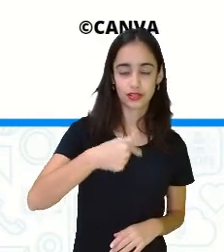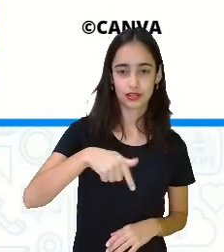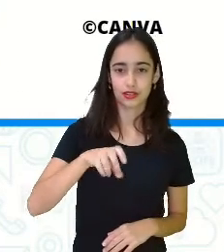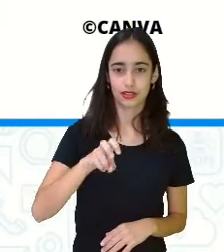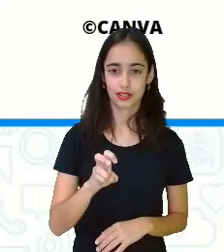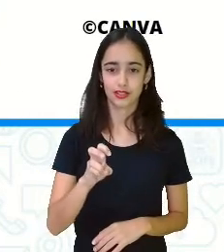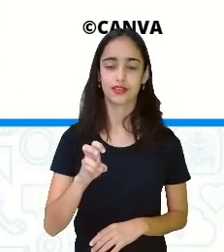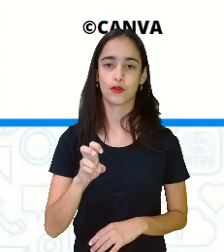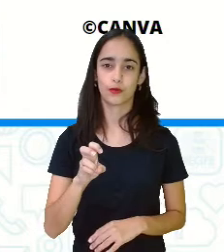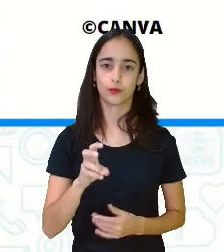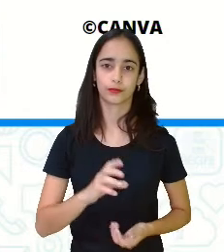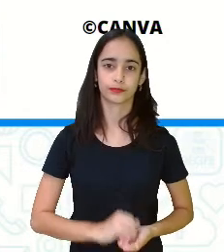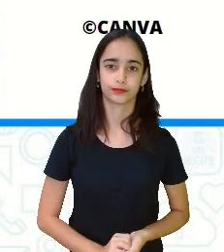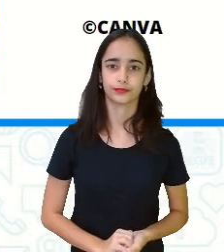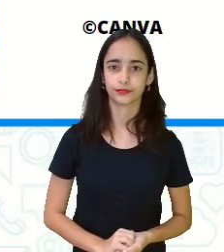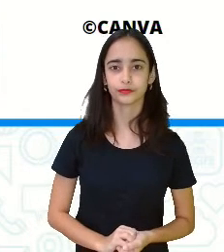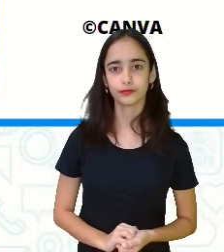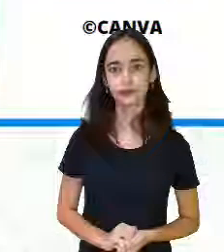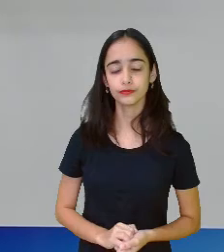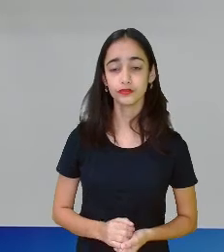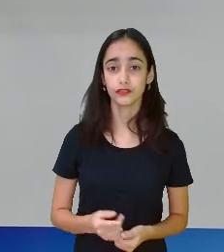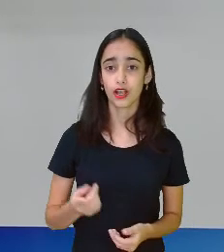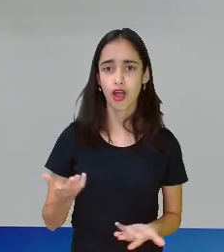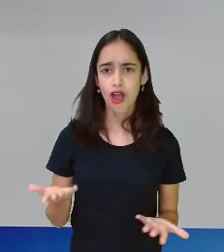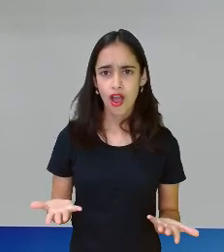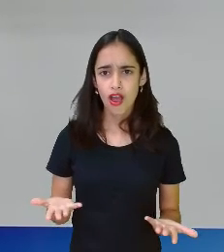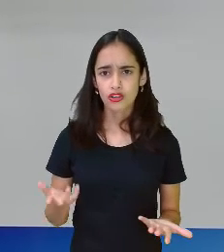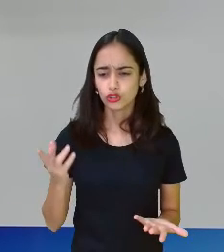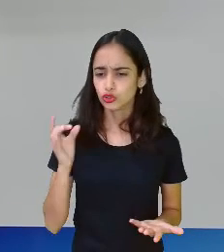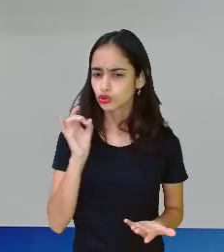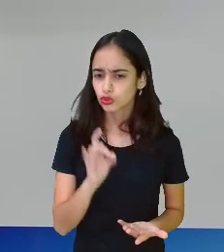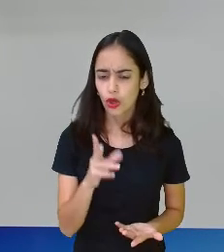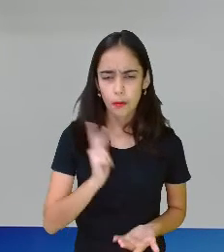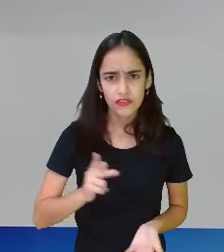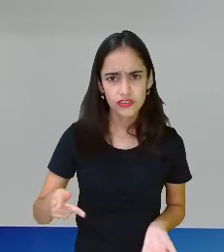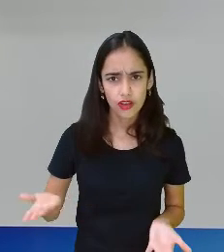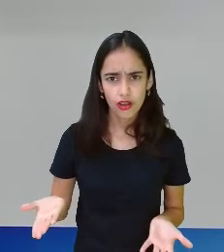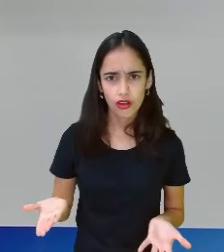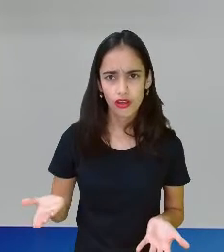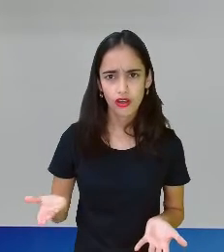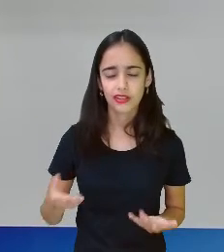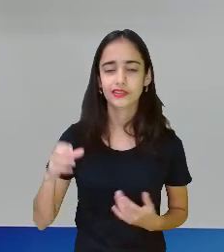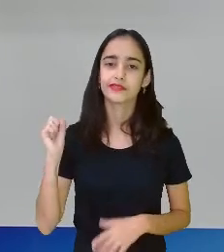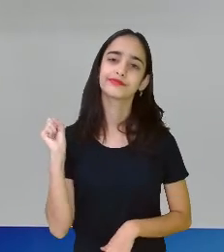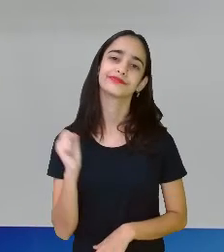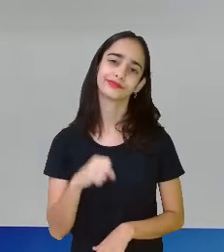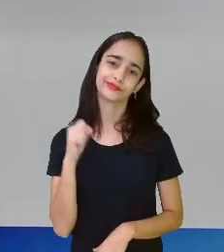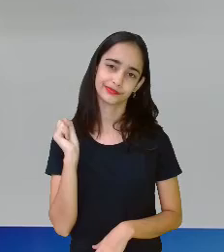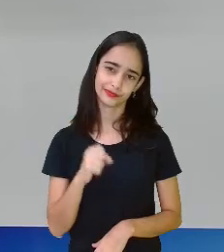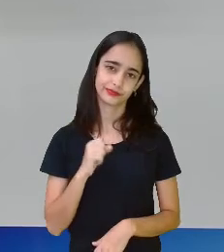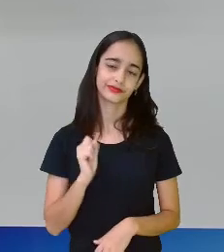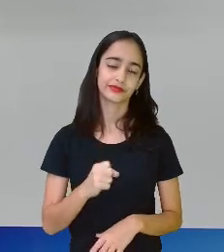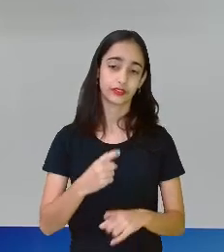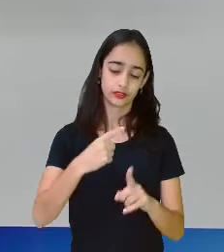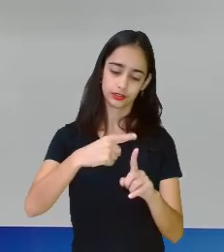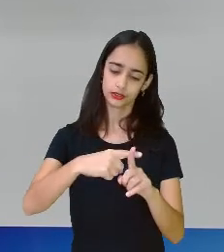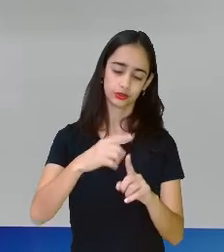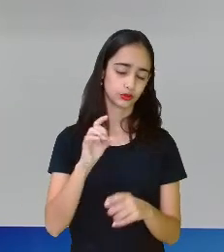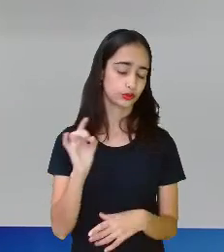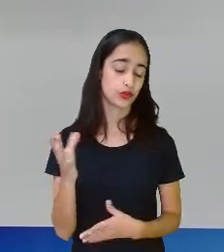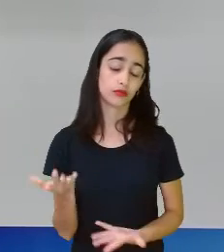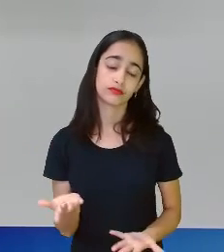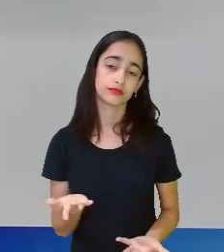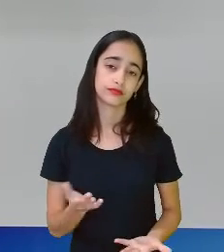175 salgados. Oxe, professora, é só isso? É, minha gente, adição é só isso.